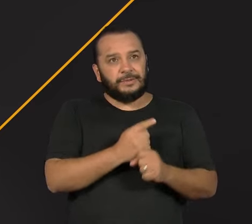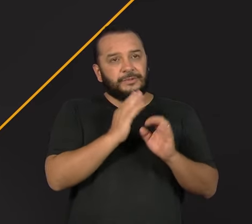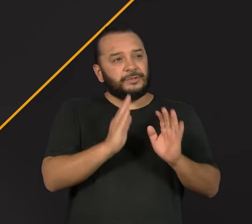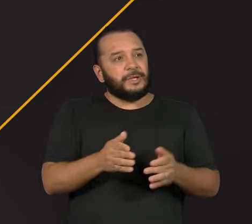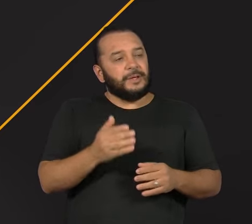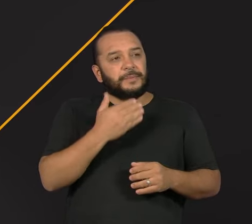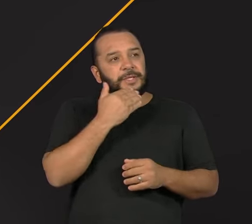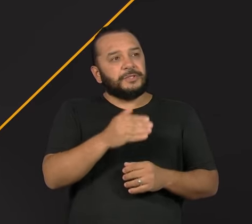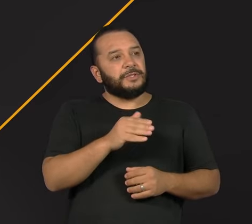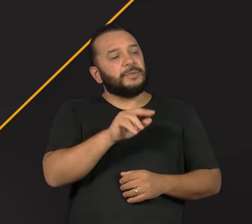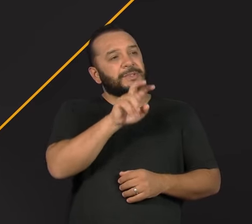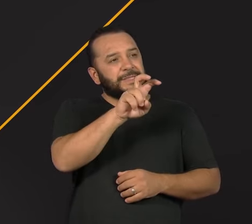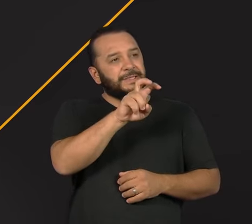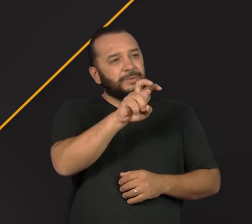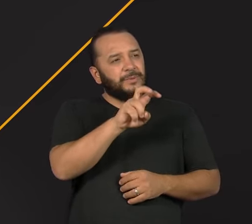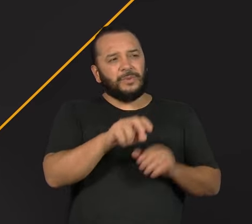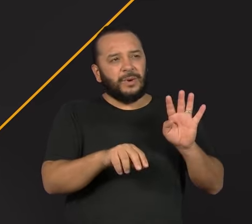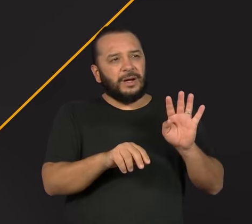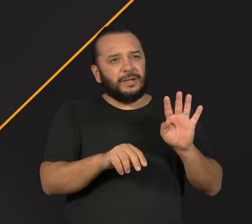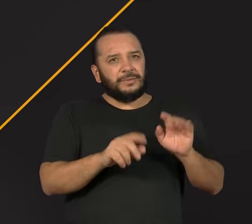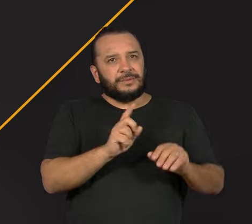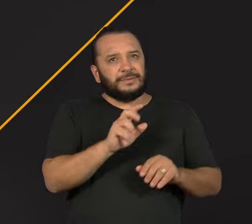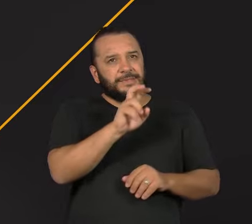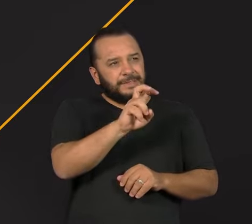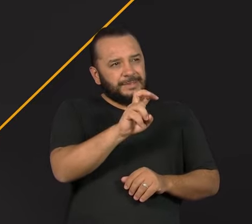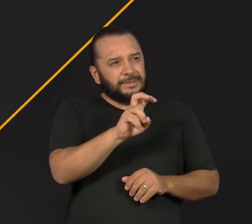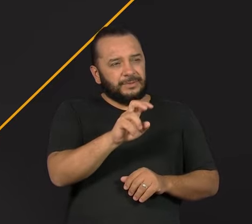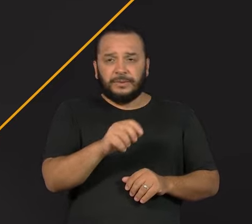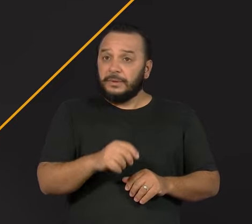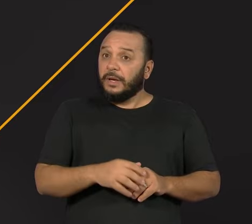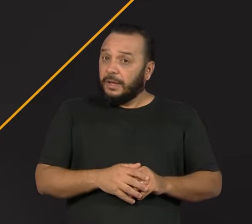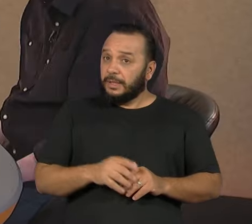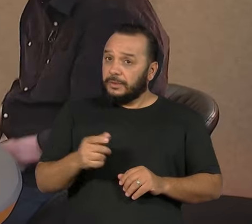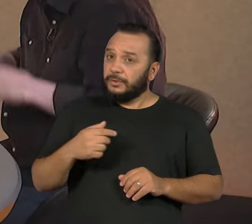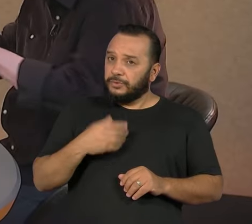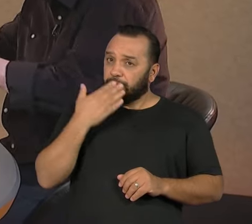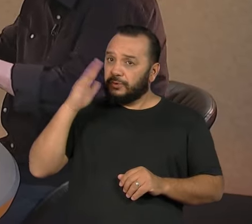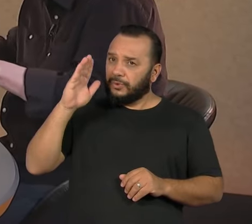quarteto aumentasse para quinteto e falou com os músicos, cada um buscasse... Ele entendia de música. Sim,